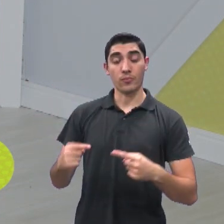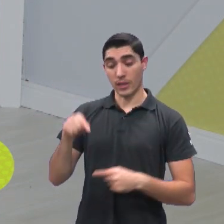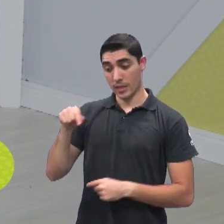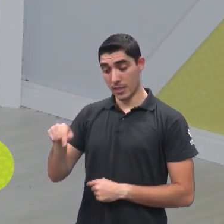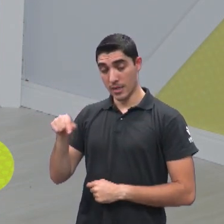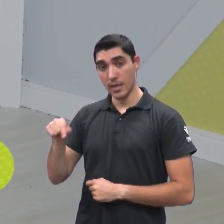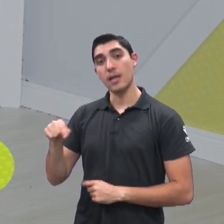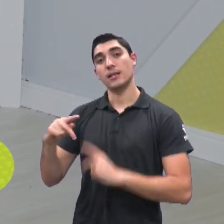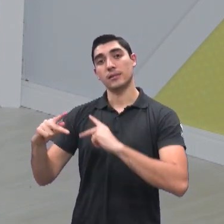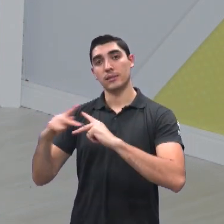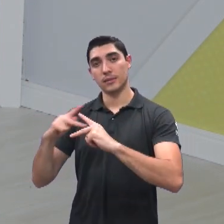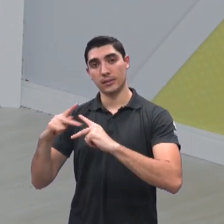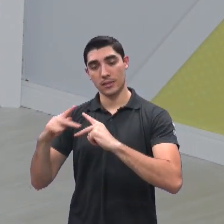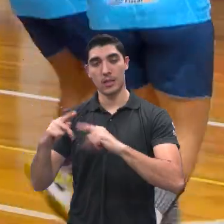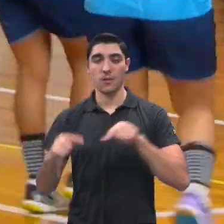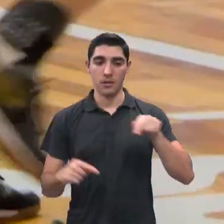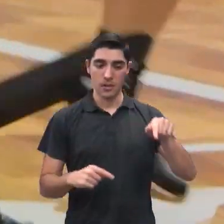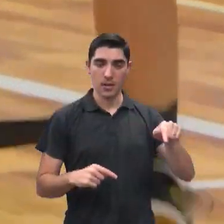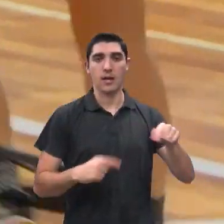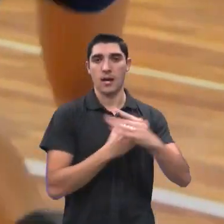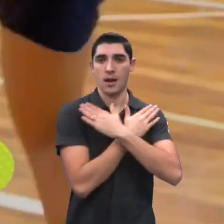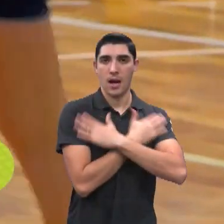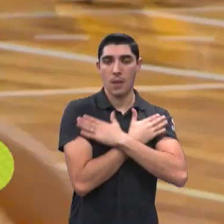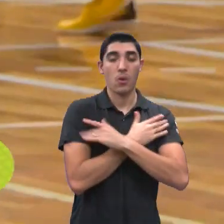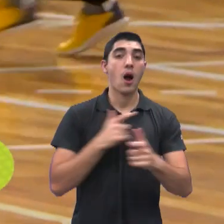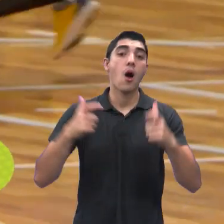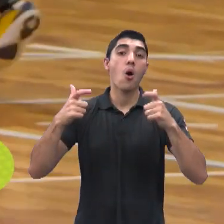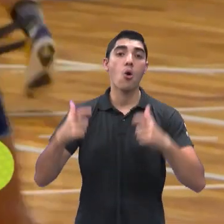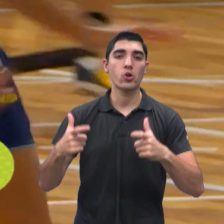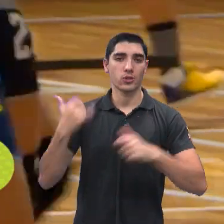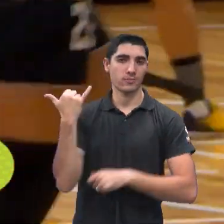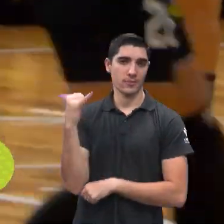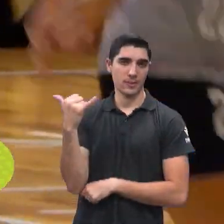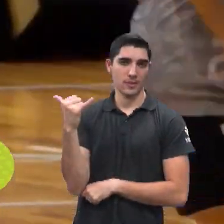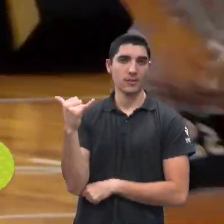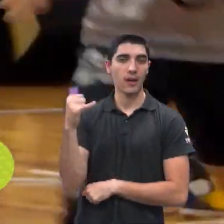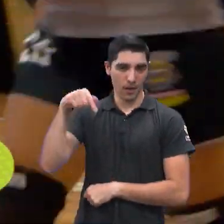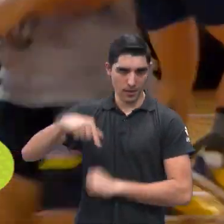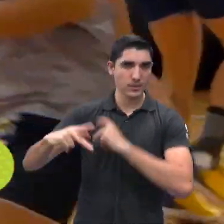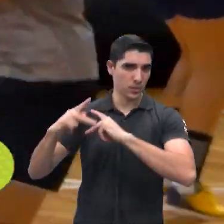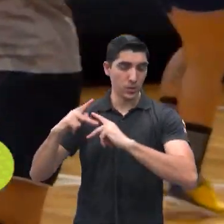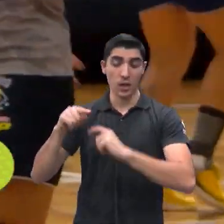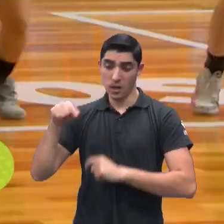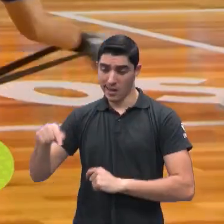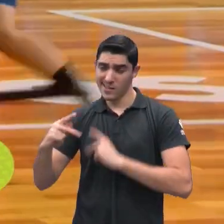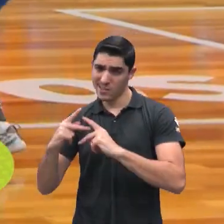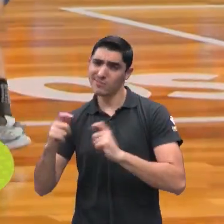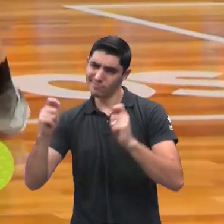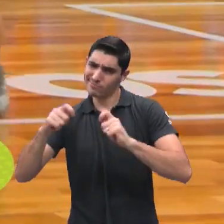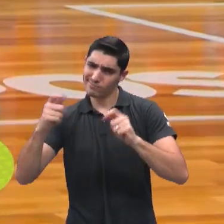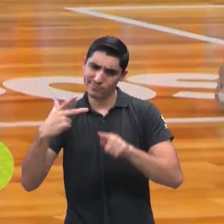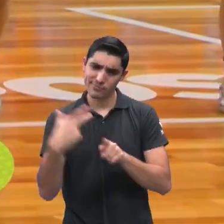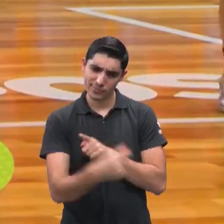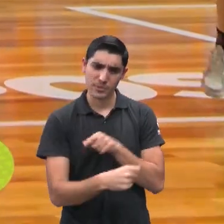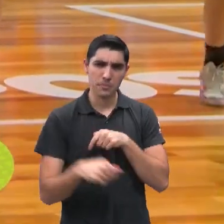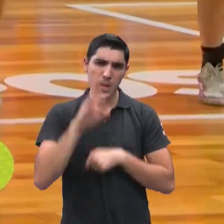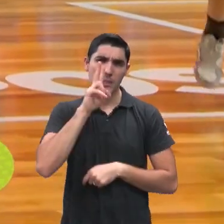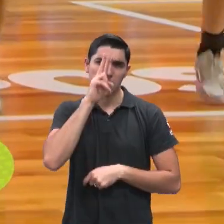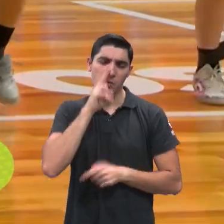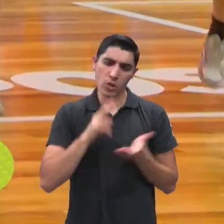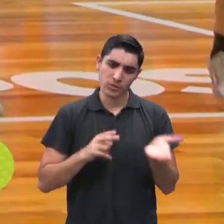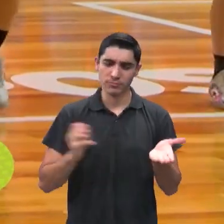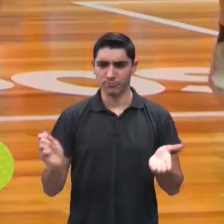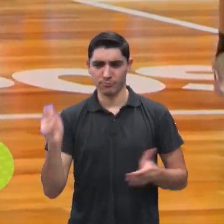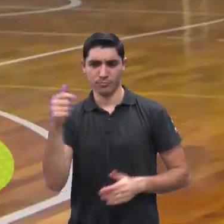no ginásio do Altos de Santana às 8h da noite. É um jogo para o São José vencer, que é franco favorito contra essa equipe do Campos